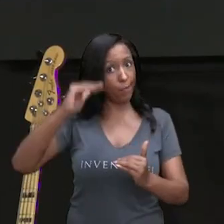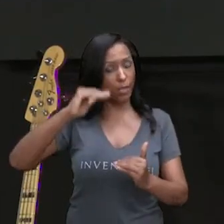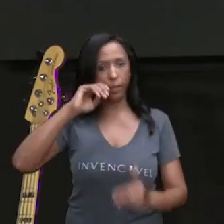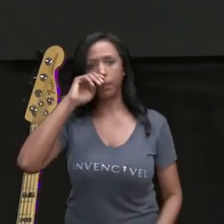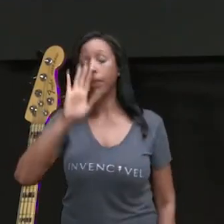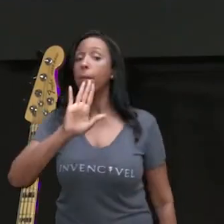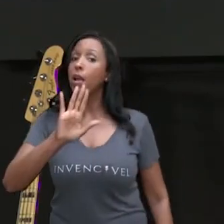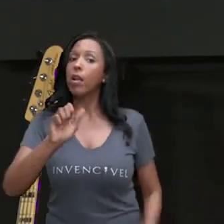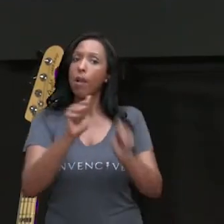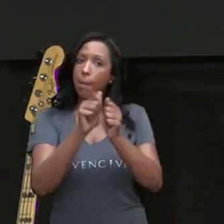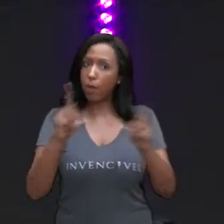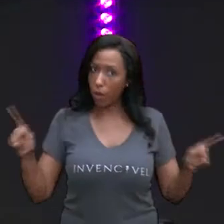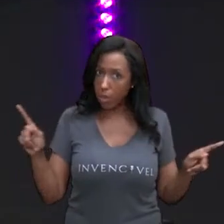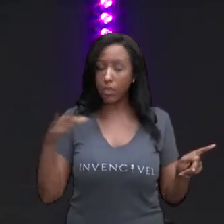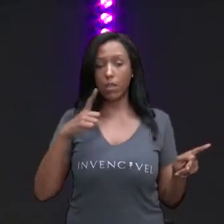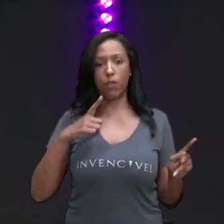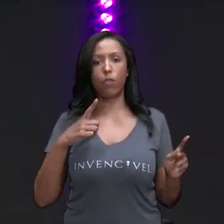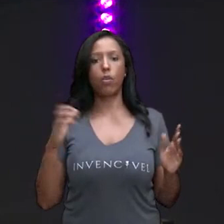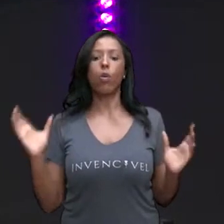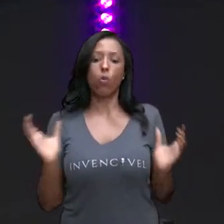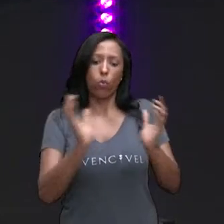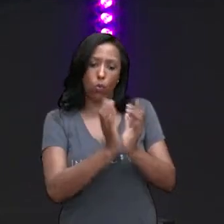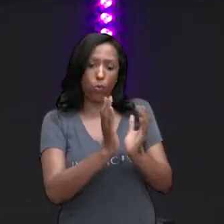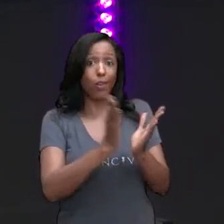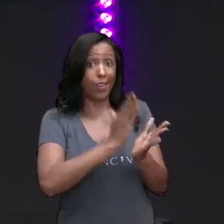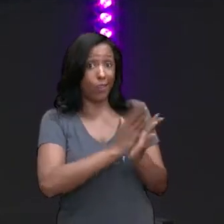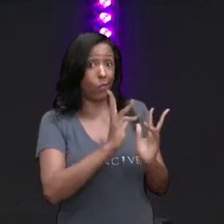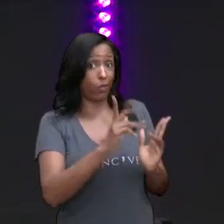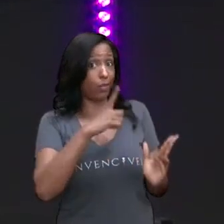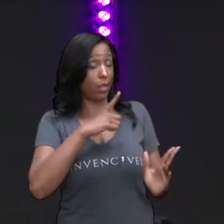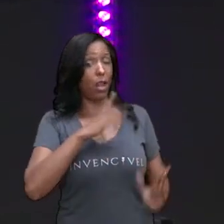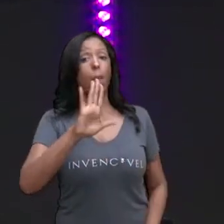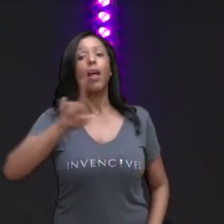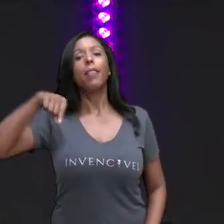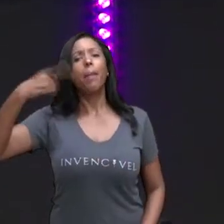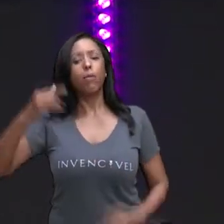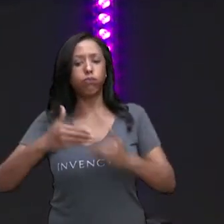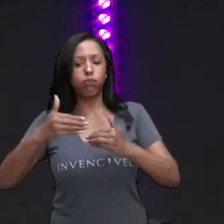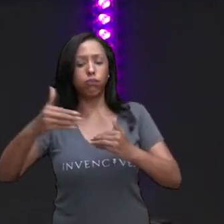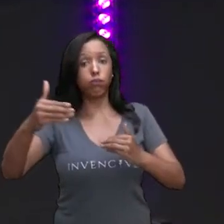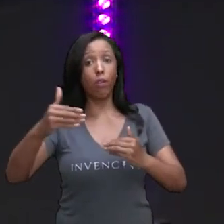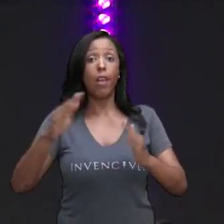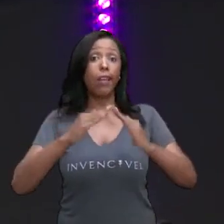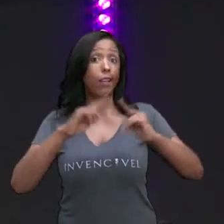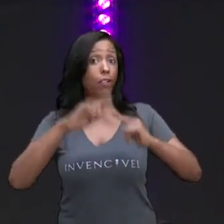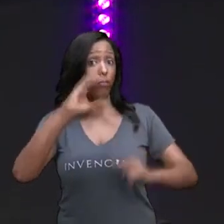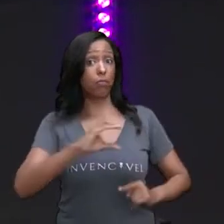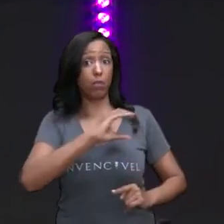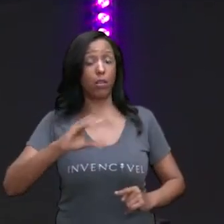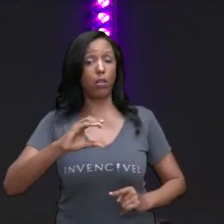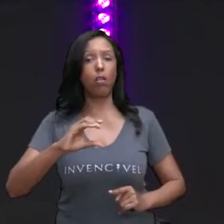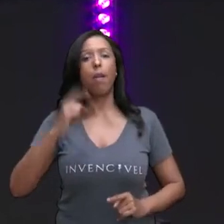aqui. Depois a Igreja Católica fez um concílio, achou por bem acrescentar alguns livros da época também à